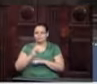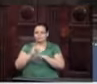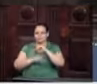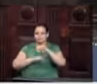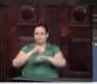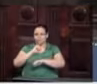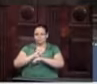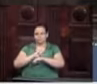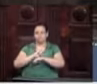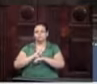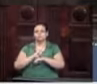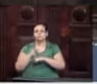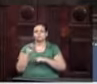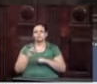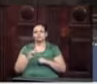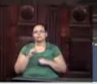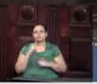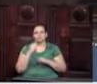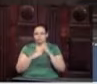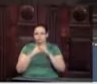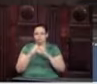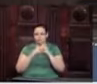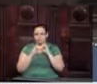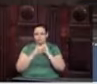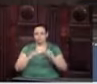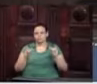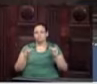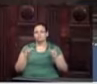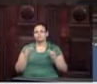estão sendo merecedores de um acompanhamento